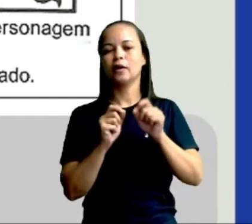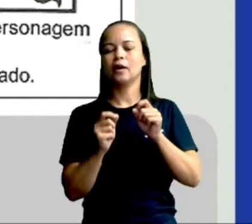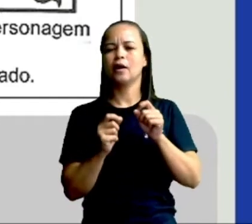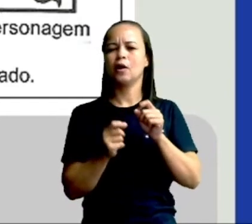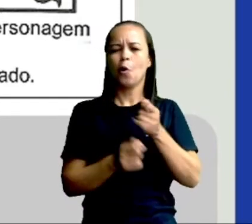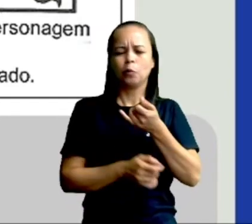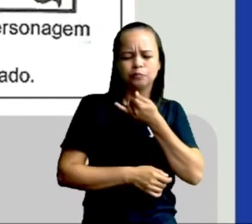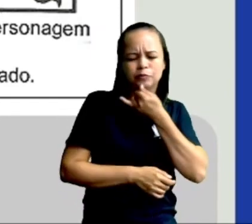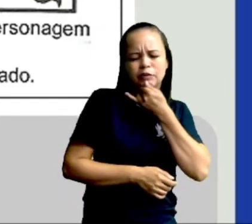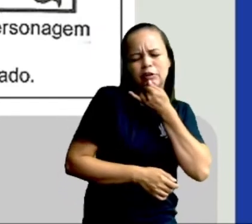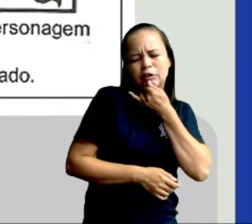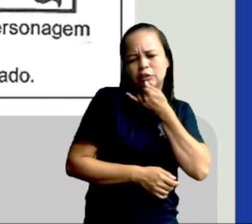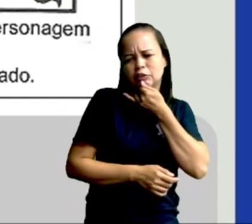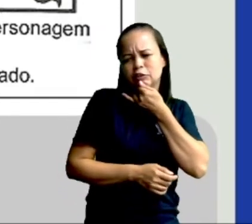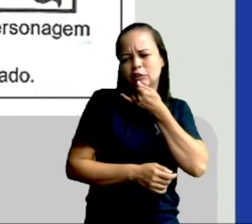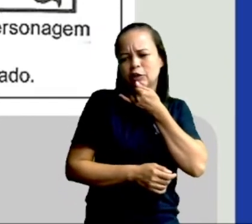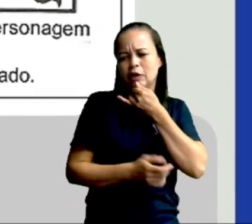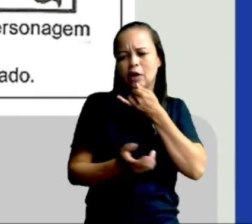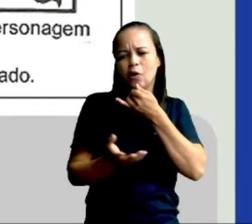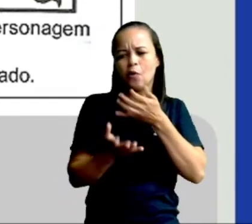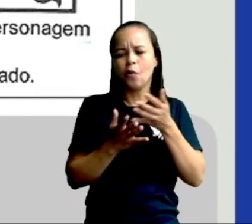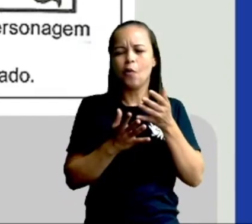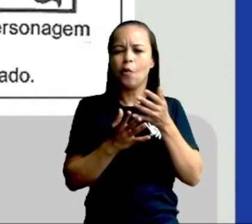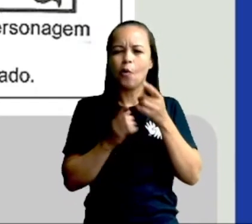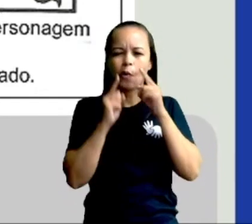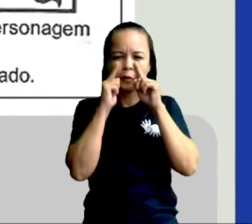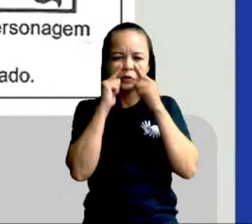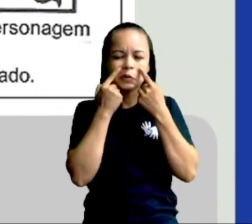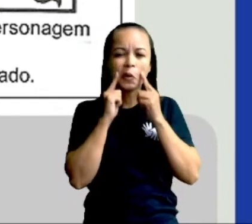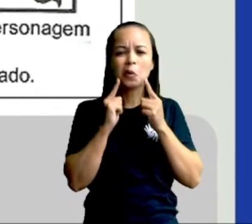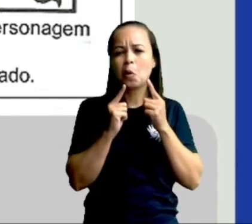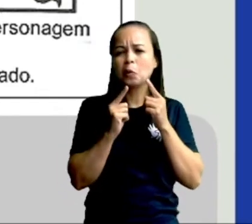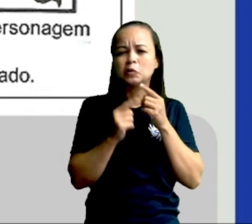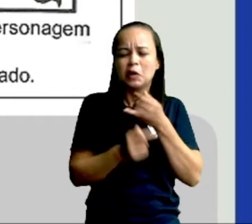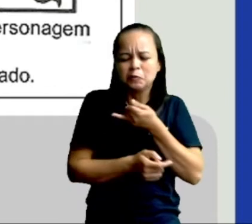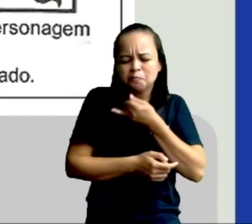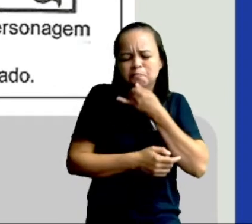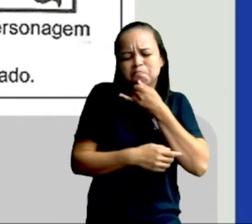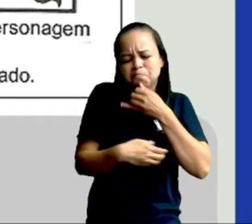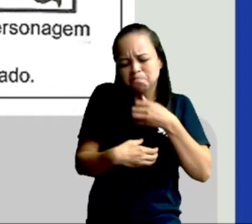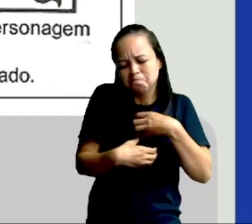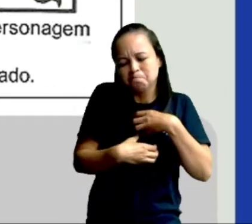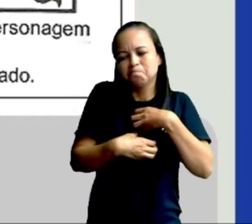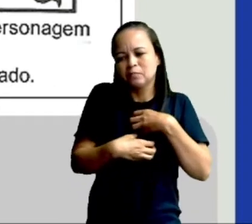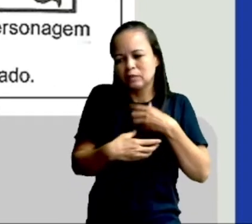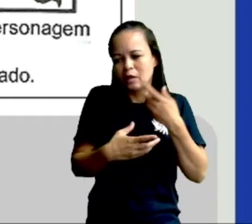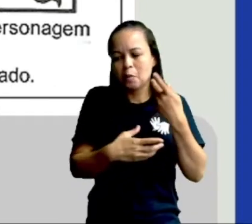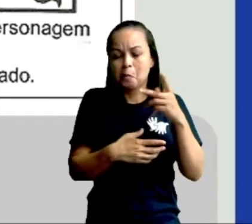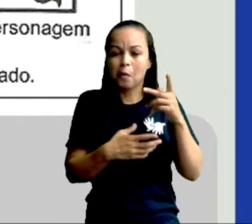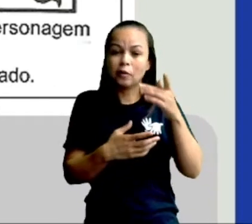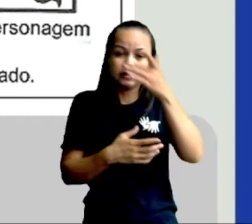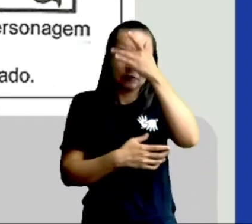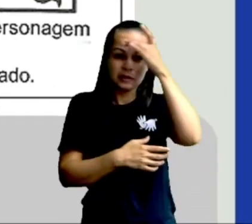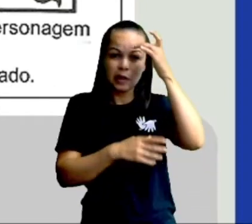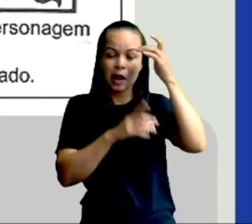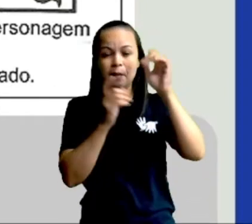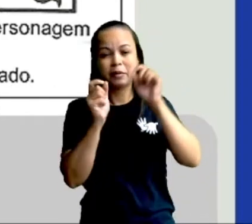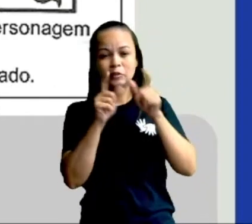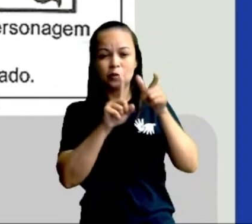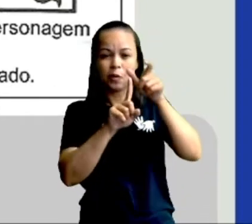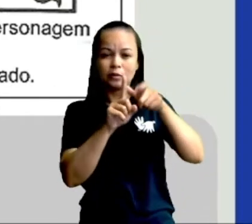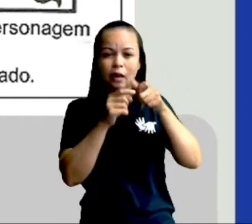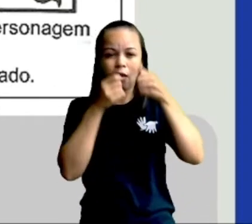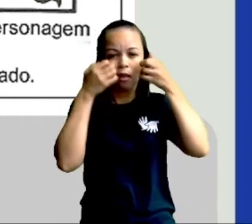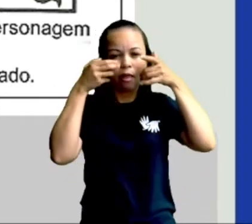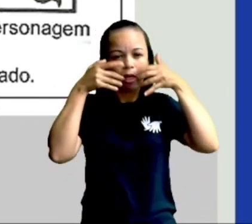ou triste ou choroso, tá? Então, dá aquela ideia de tristeza. Olha aí essa nuvem parecendo que está se